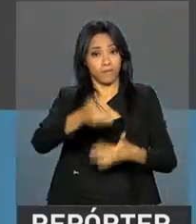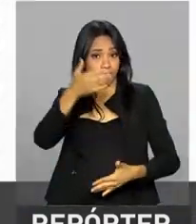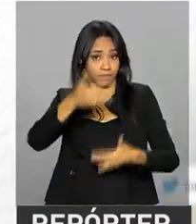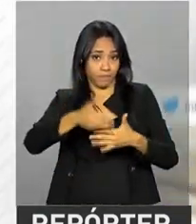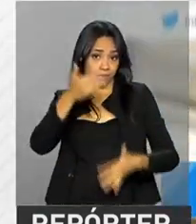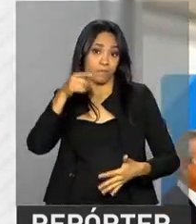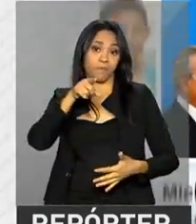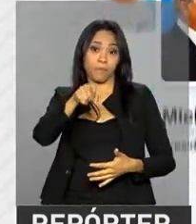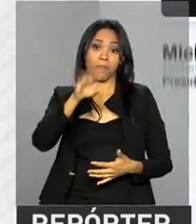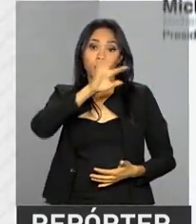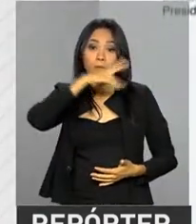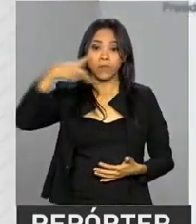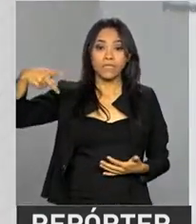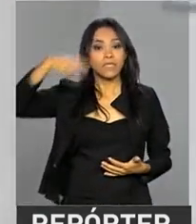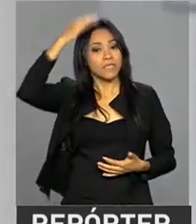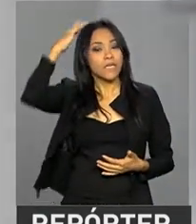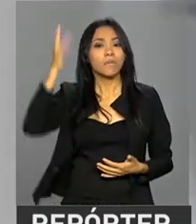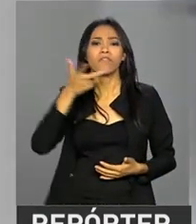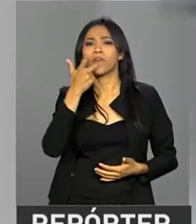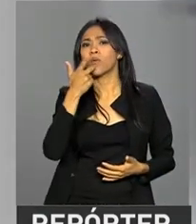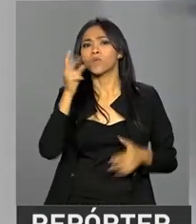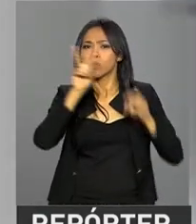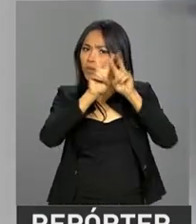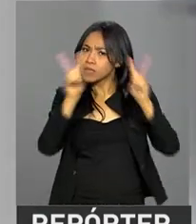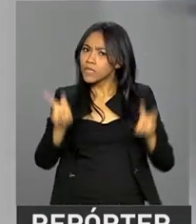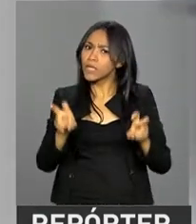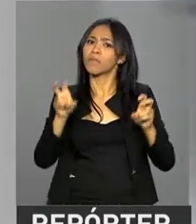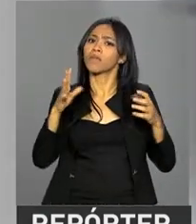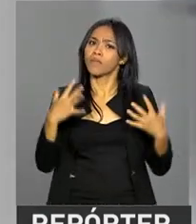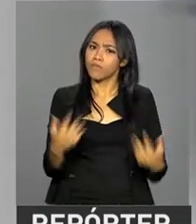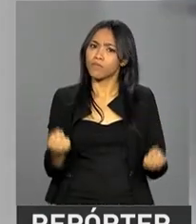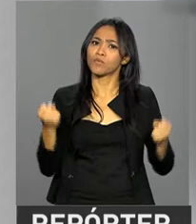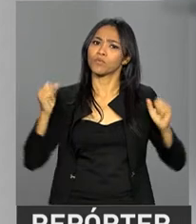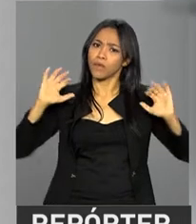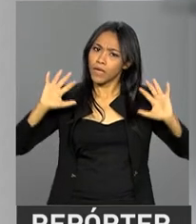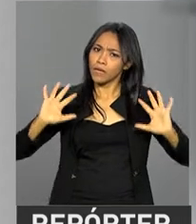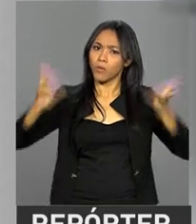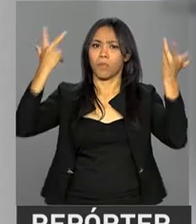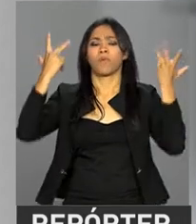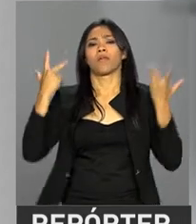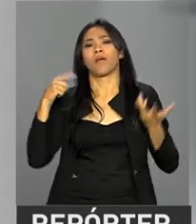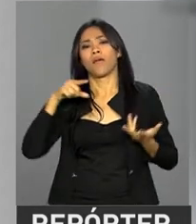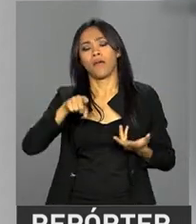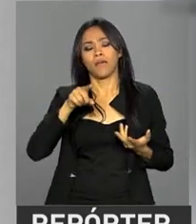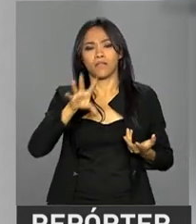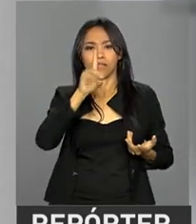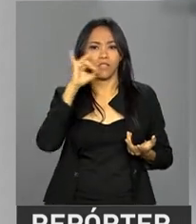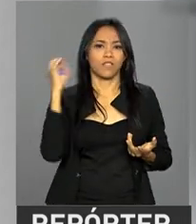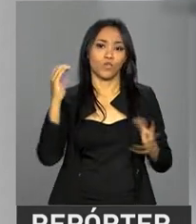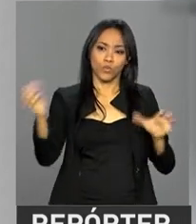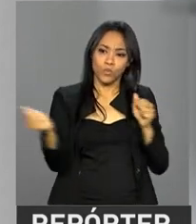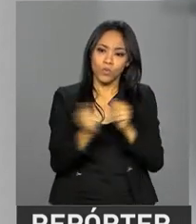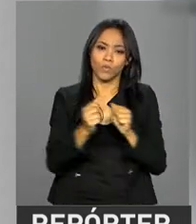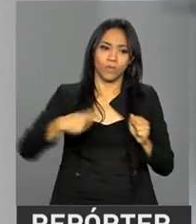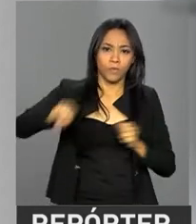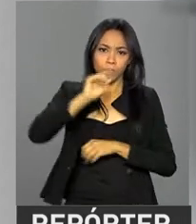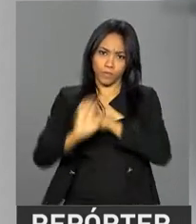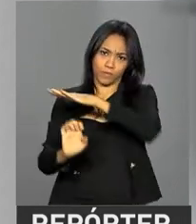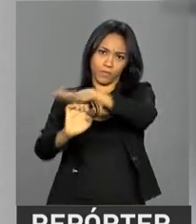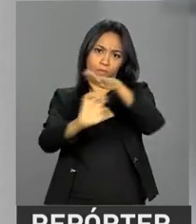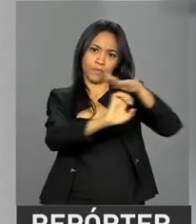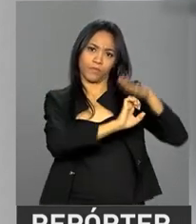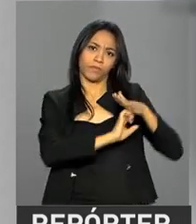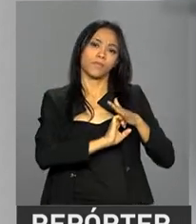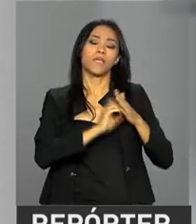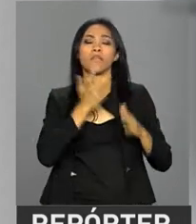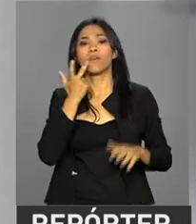falou sobre esse assunto disse que vai comemorar essa data junto com micro e pequenos empresários ele ressaltou que esse setor